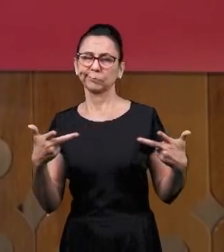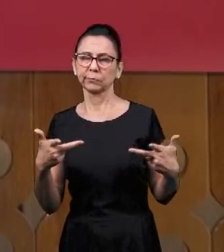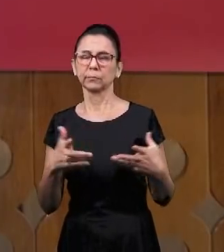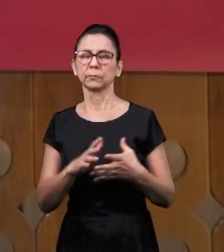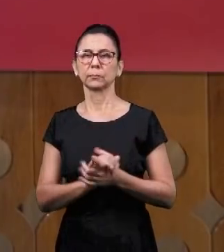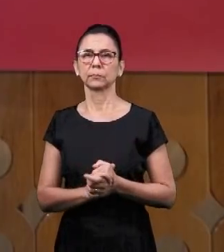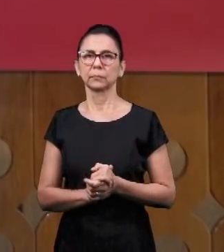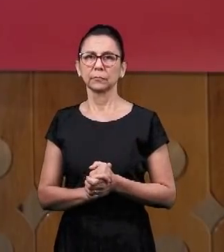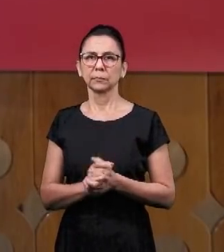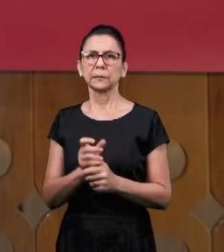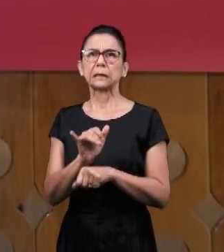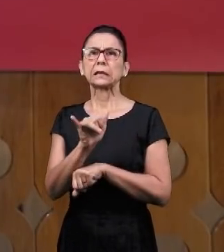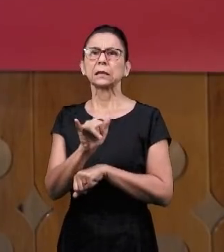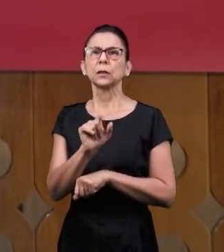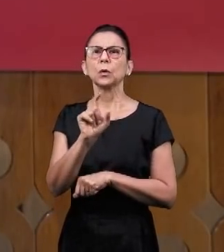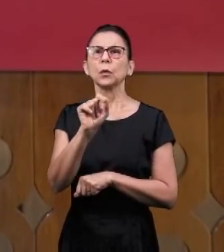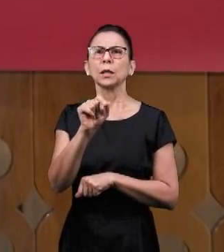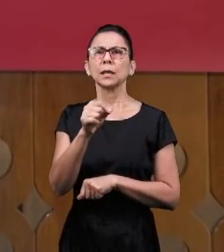O que é pecado?